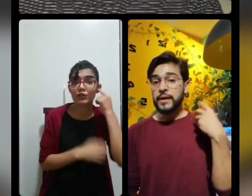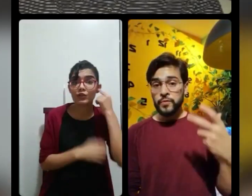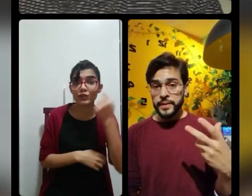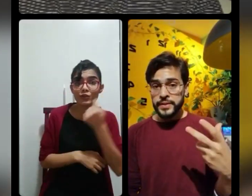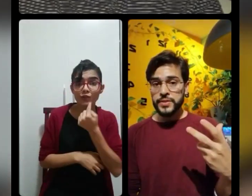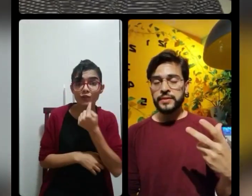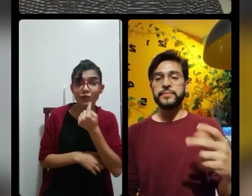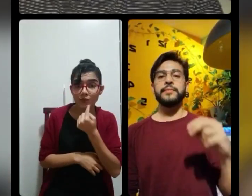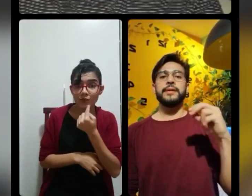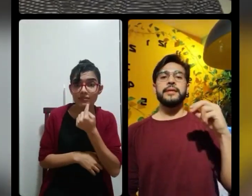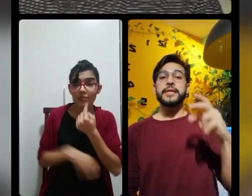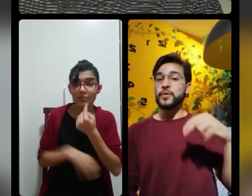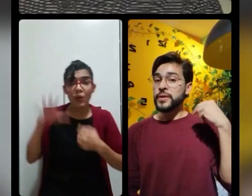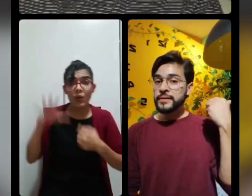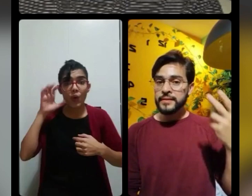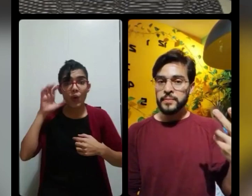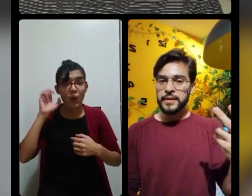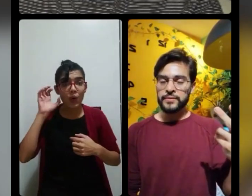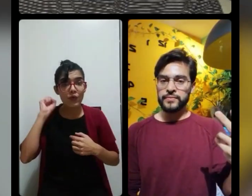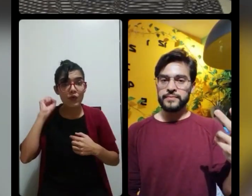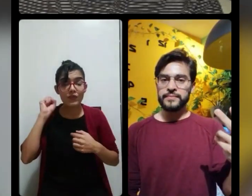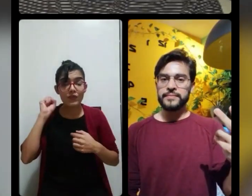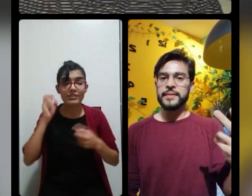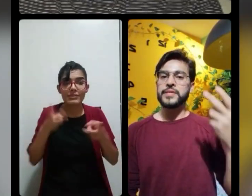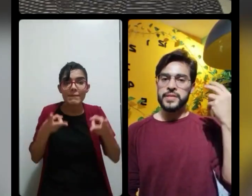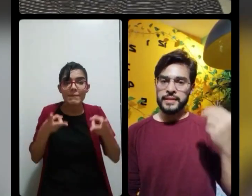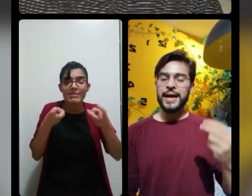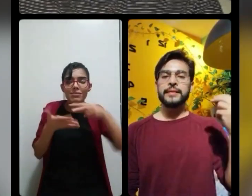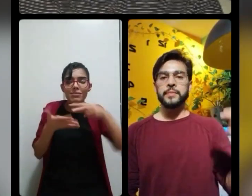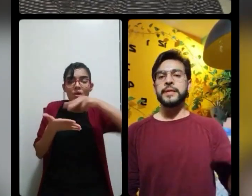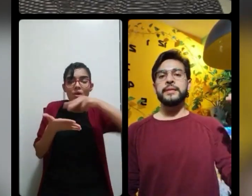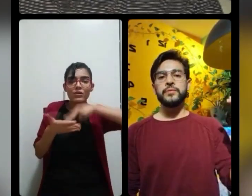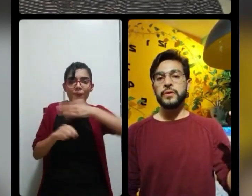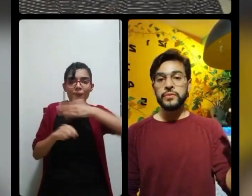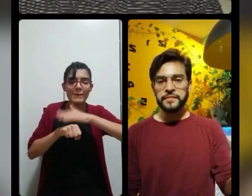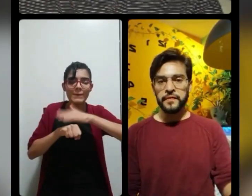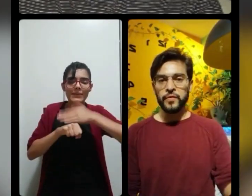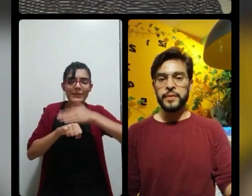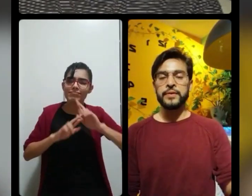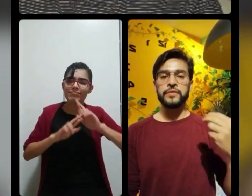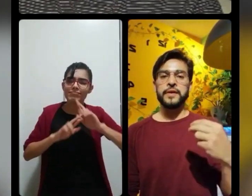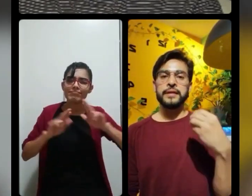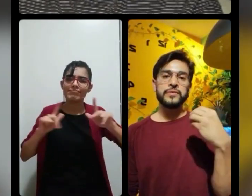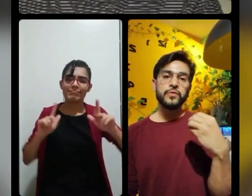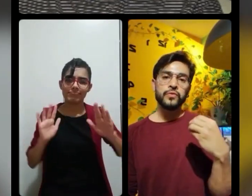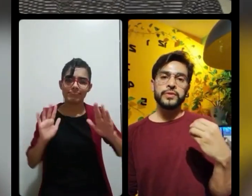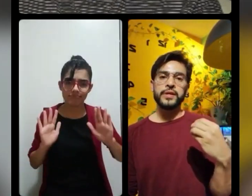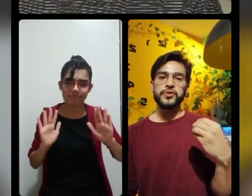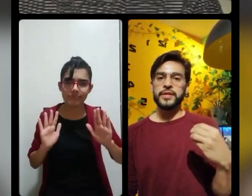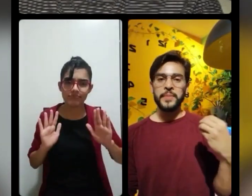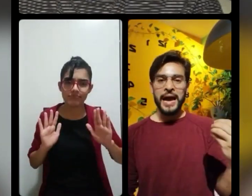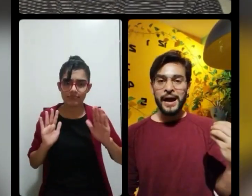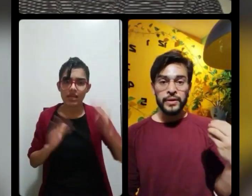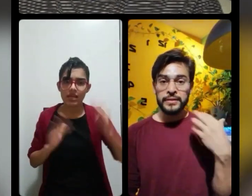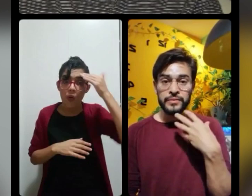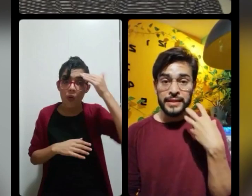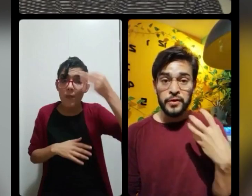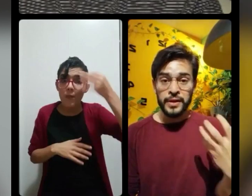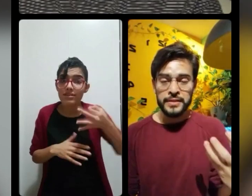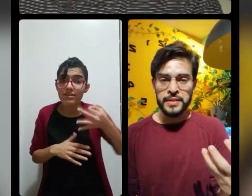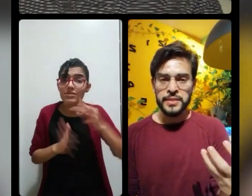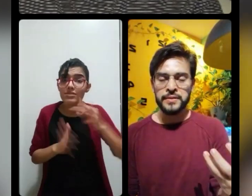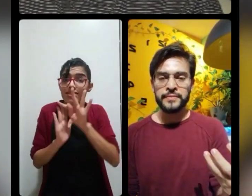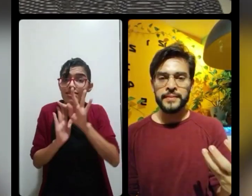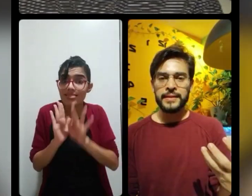e que a compreensão, e que o entendimento, né, se dá também de uma outra forma. Eu estou falando de um contexto em que minha aula não